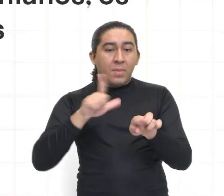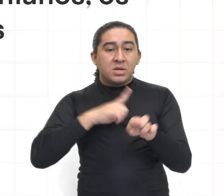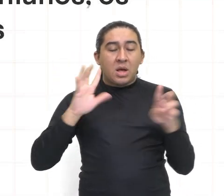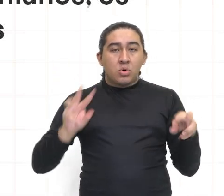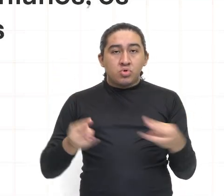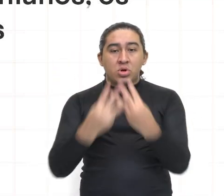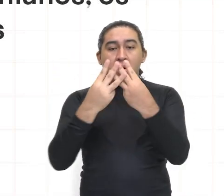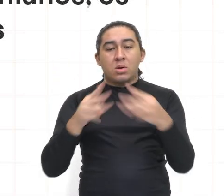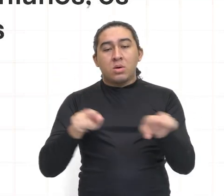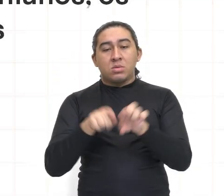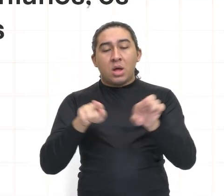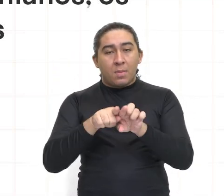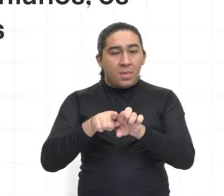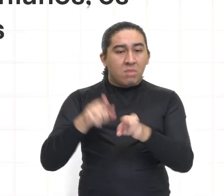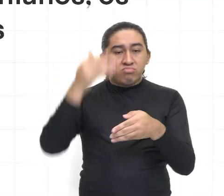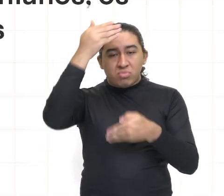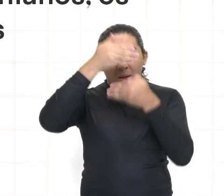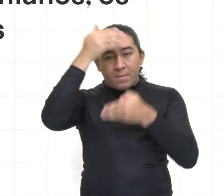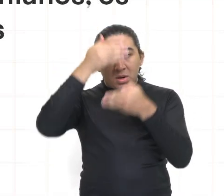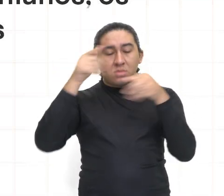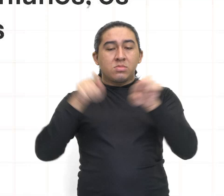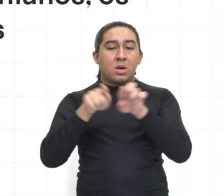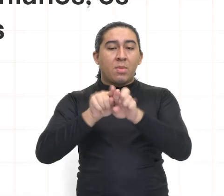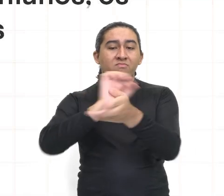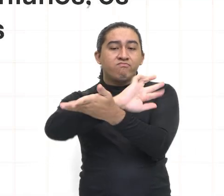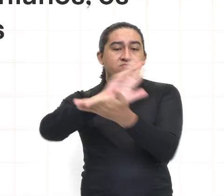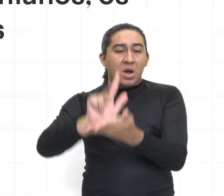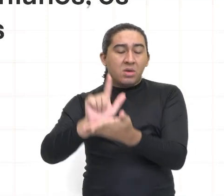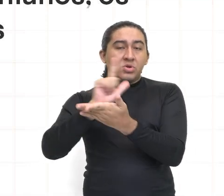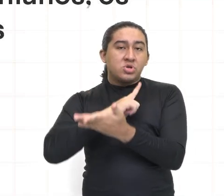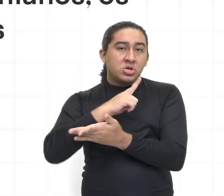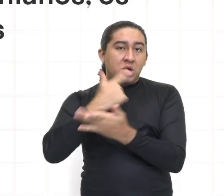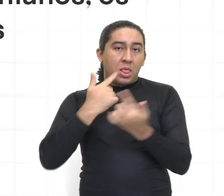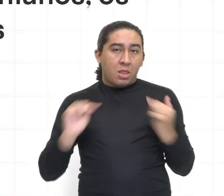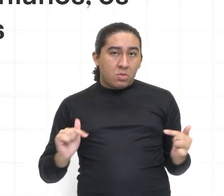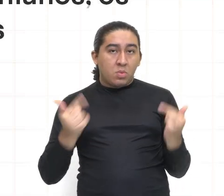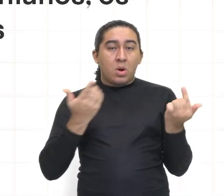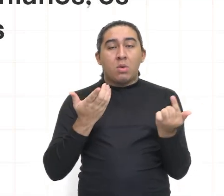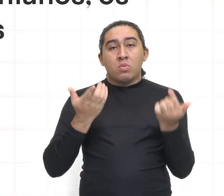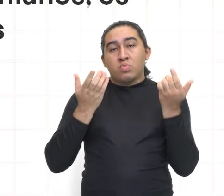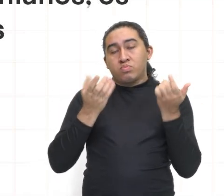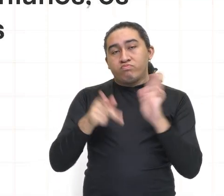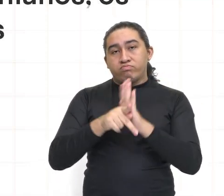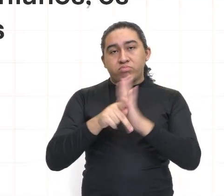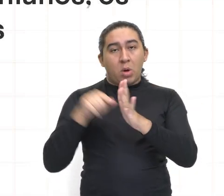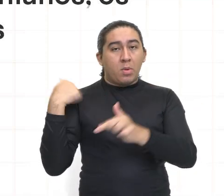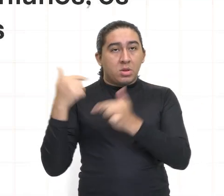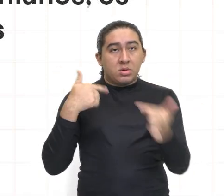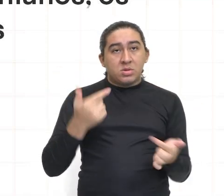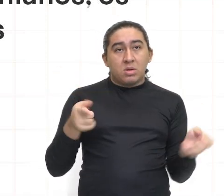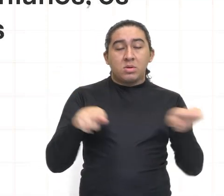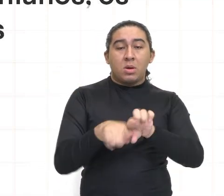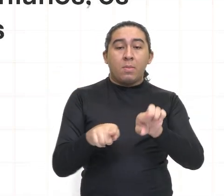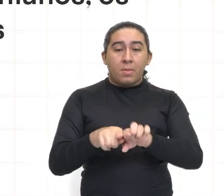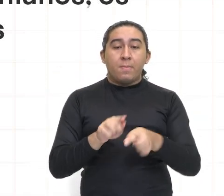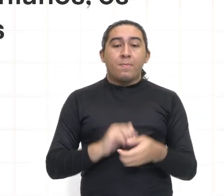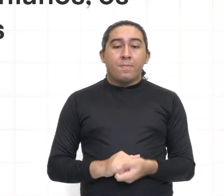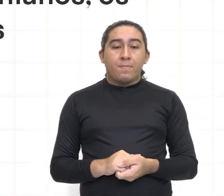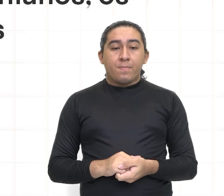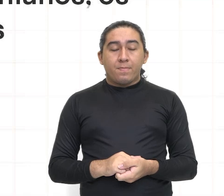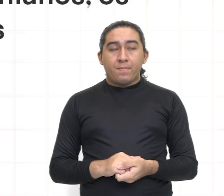os lituanos e dezenas de outros, com diferentes costumes e línguas. Mais uma vez, a União Soviética